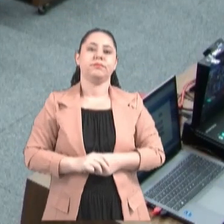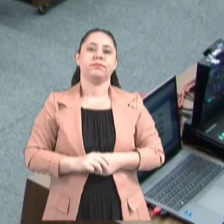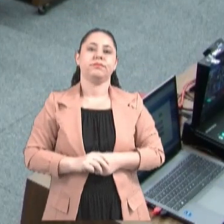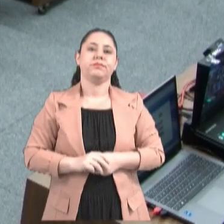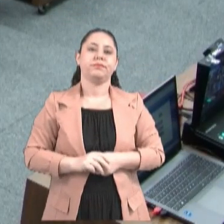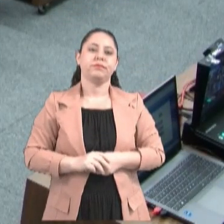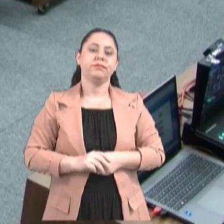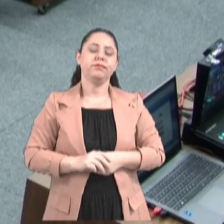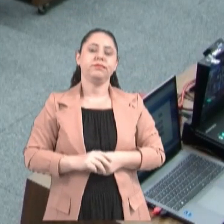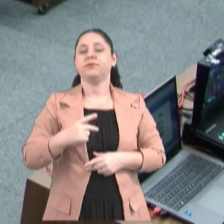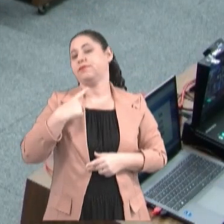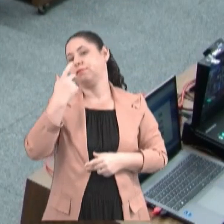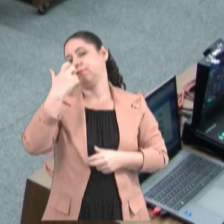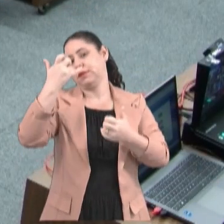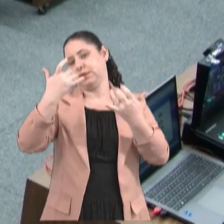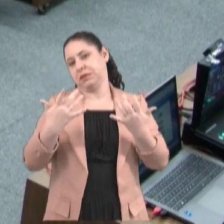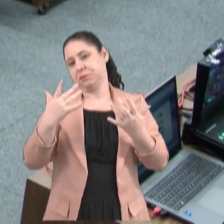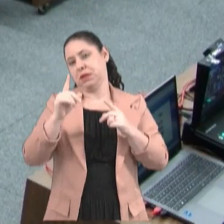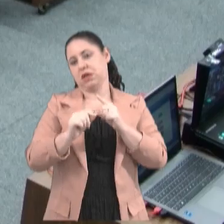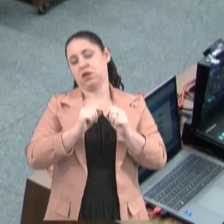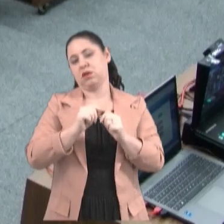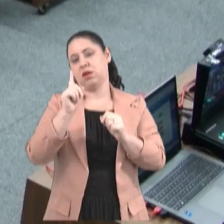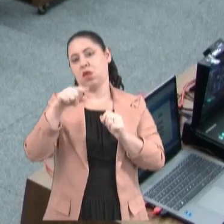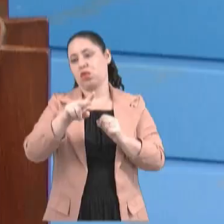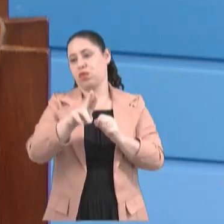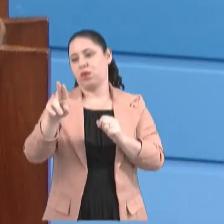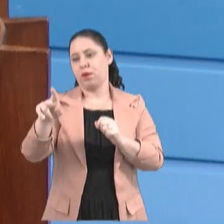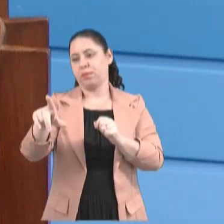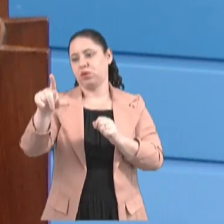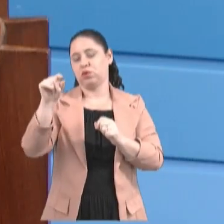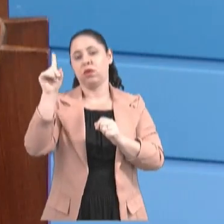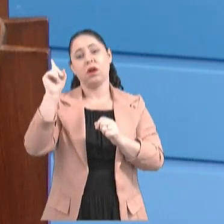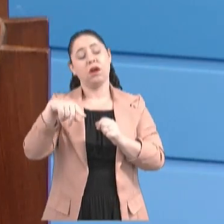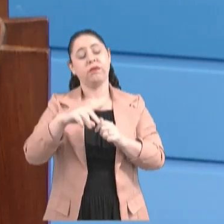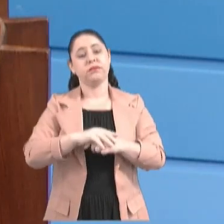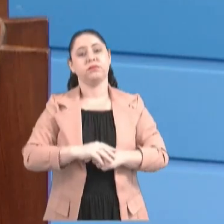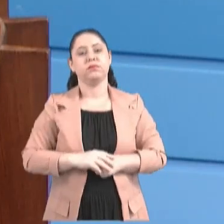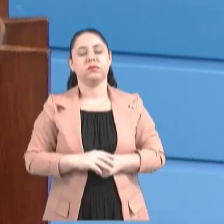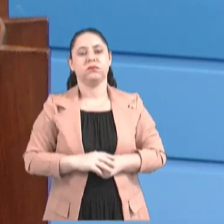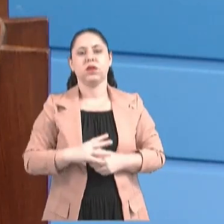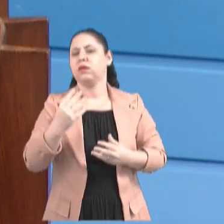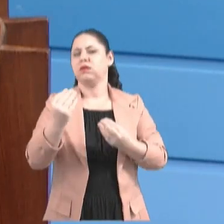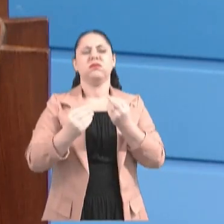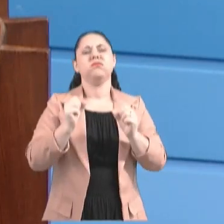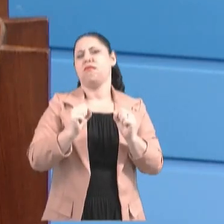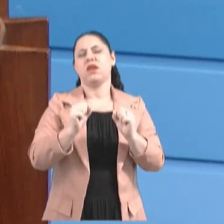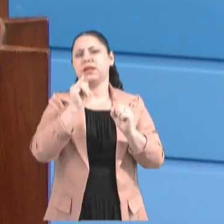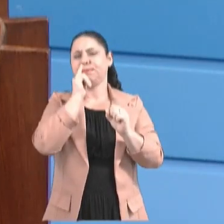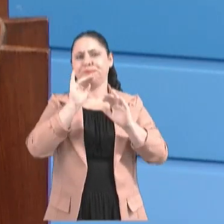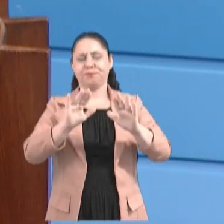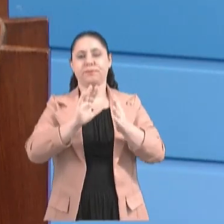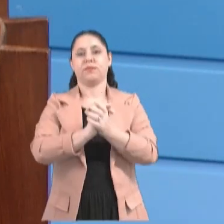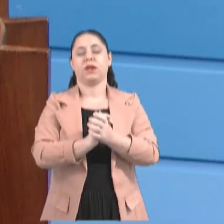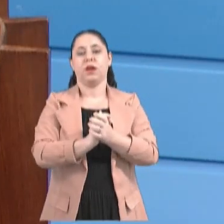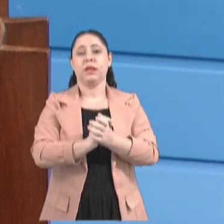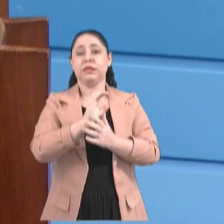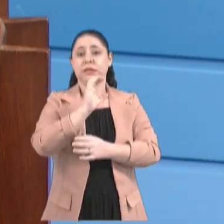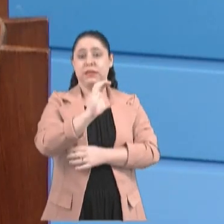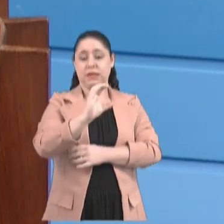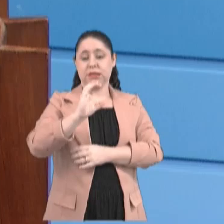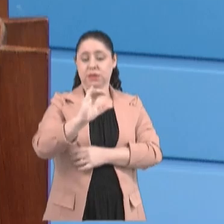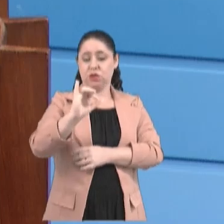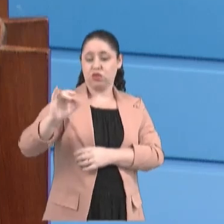E o que eu tenho a dizer aqui sobre essa nomeação é que, como pode a Comissão de Constituição